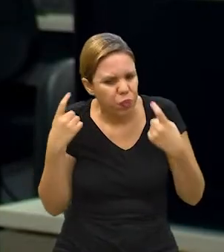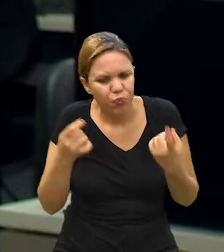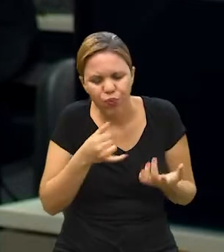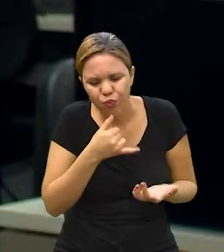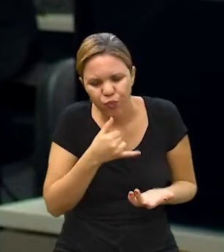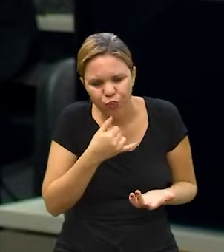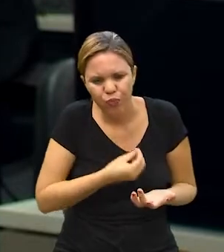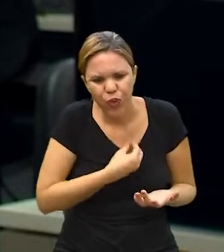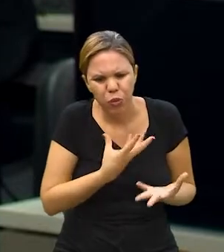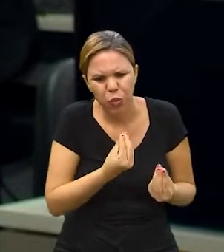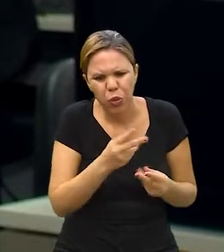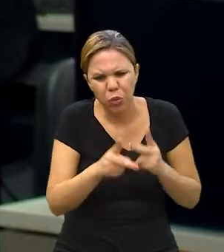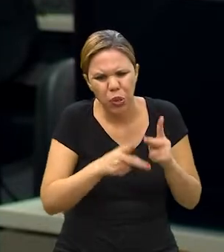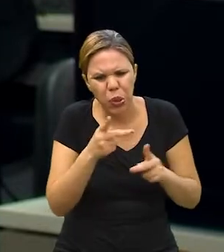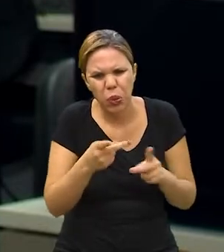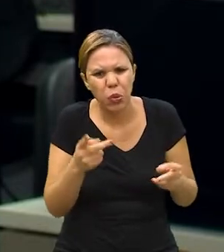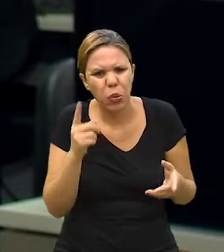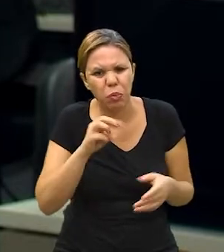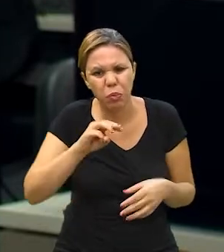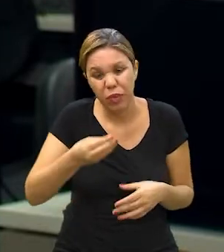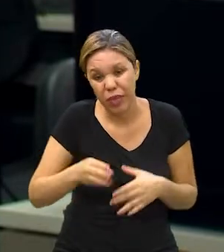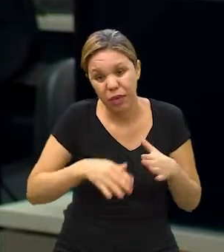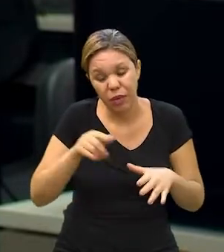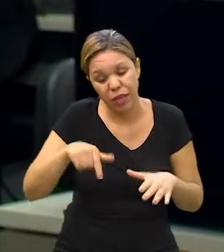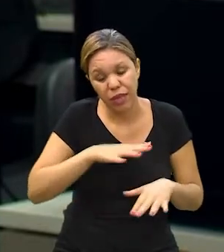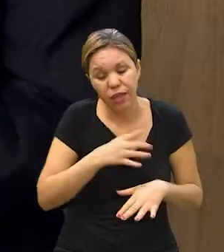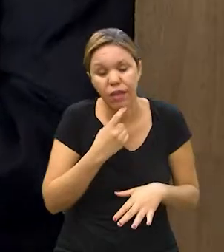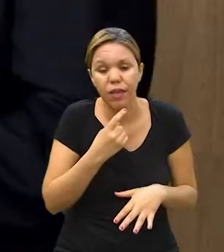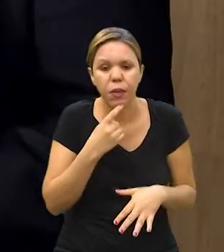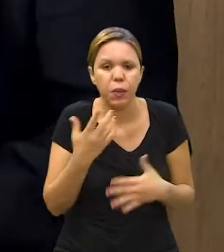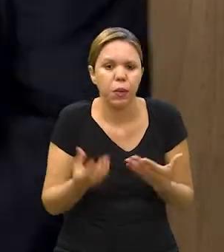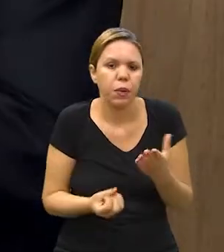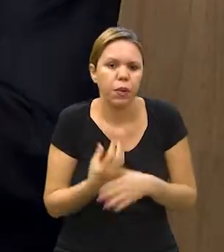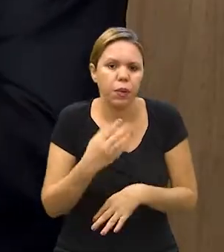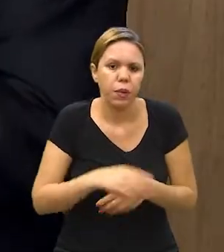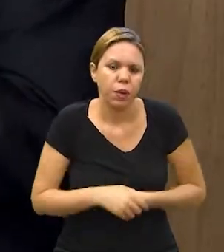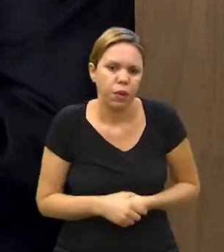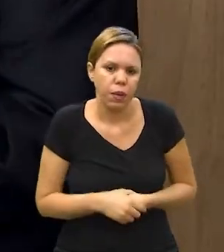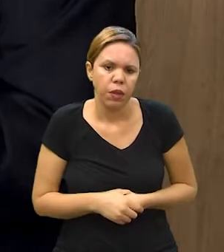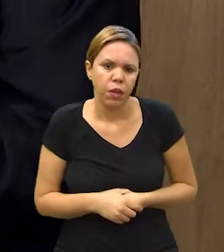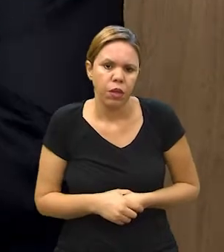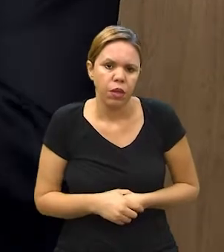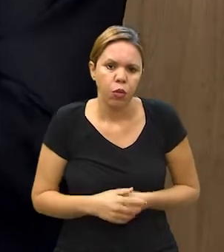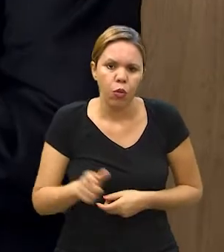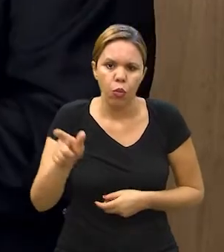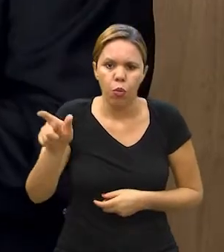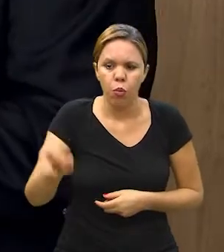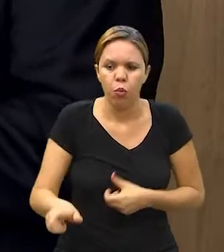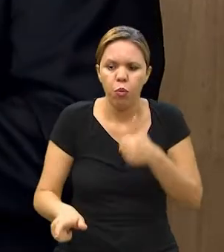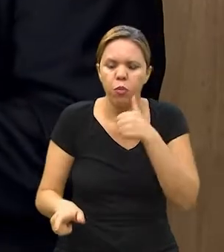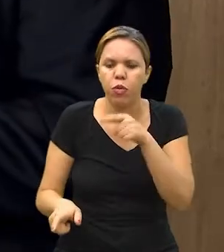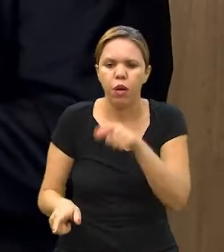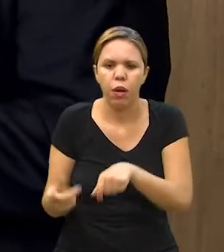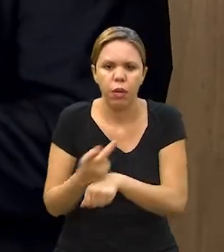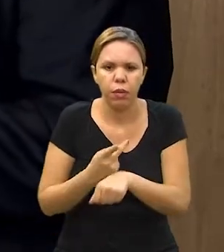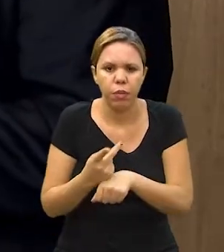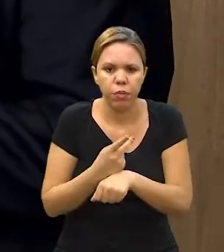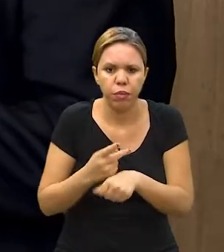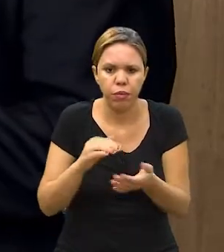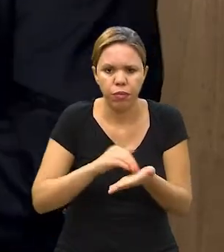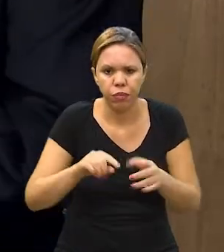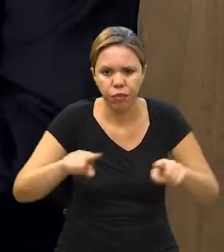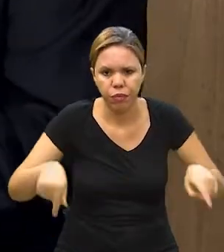infelizmente, é vivida por centenas de pessoas, talvez milhares, aqui na cidade de Campinas. O que aconteceu foi de uma munícipe ter procurado o